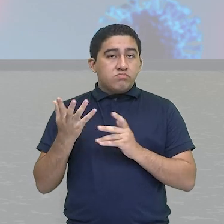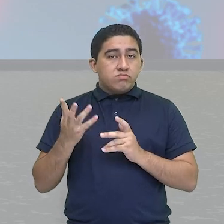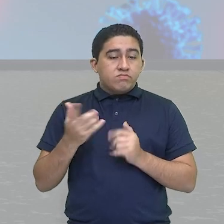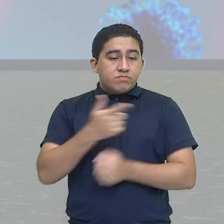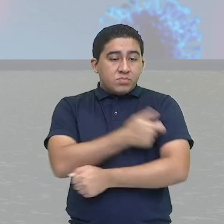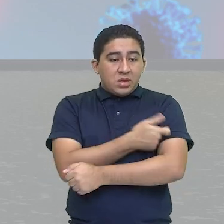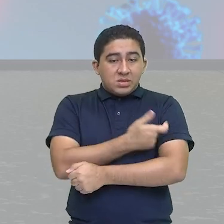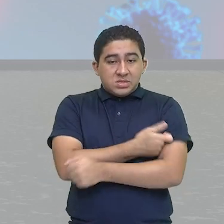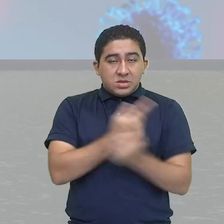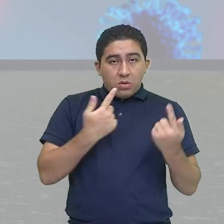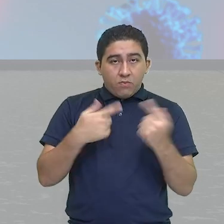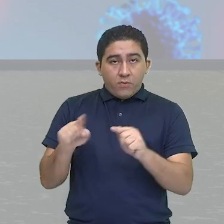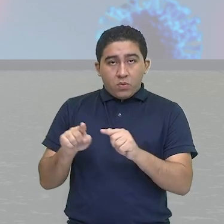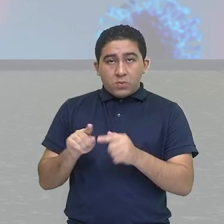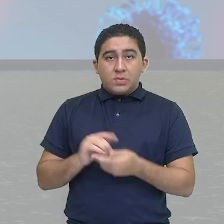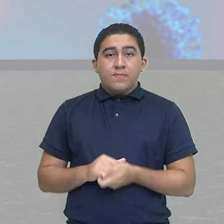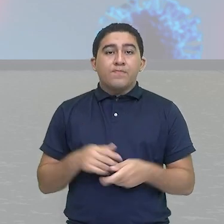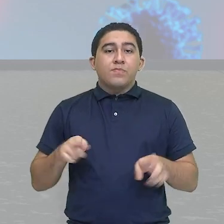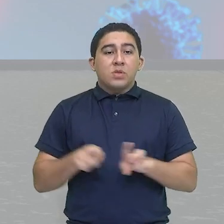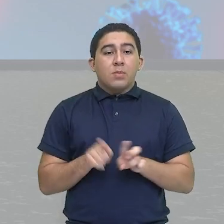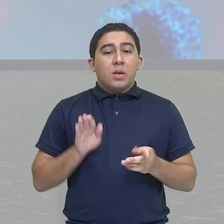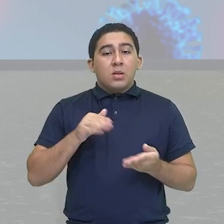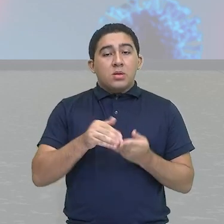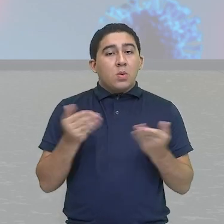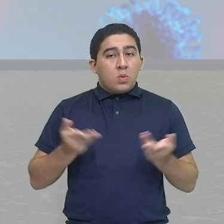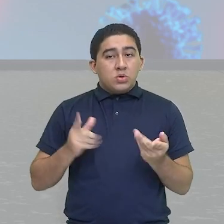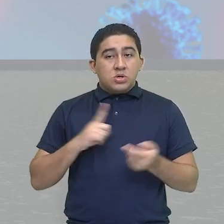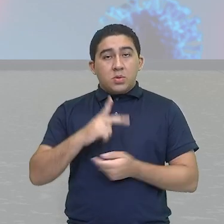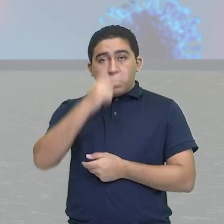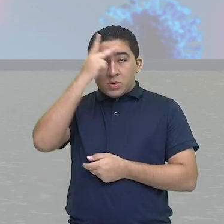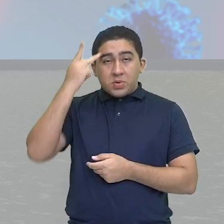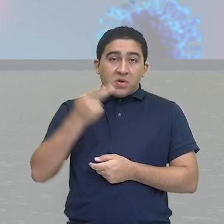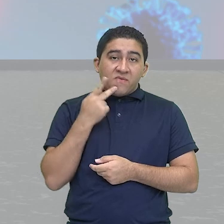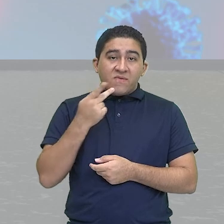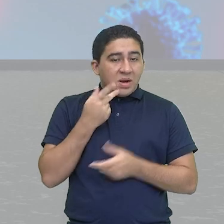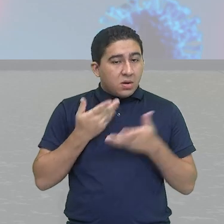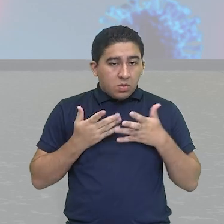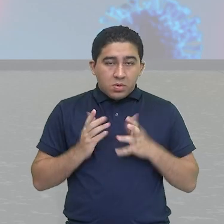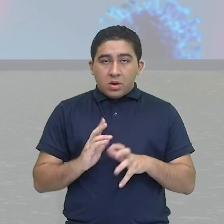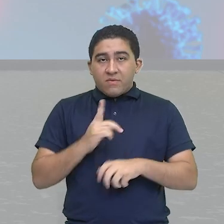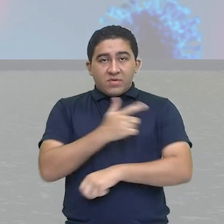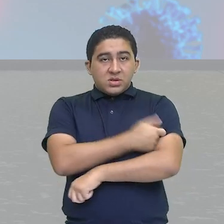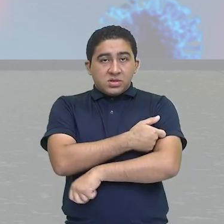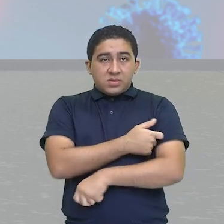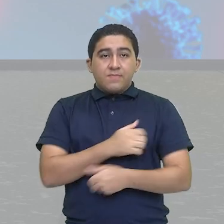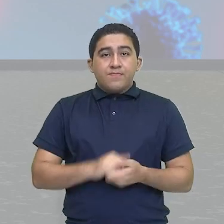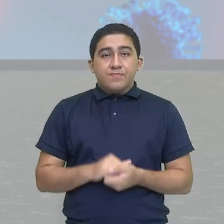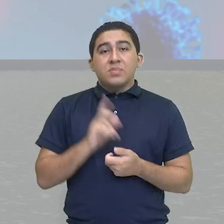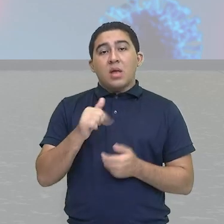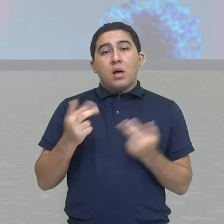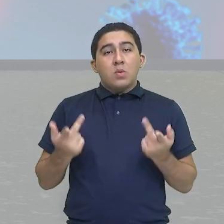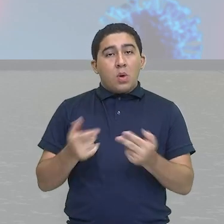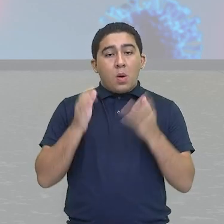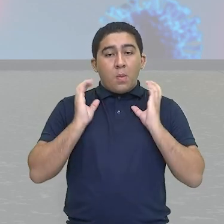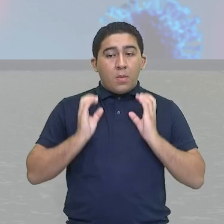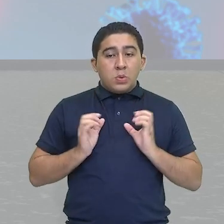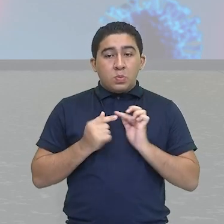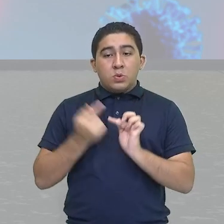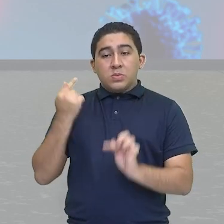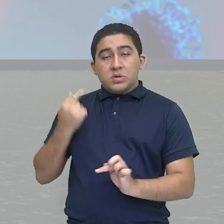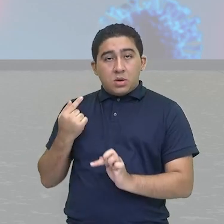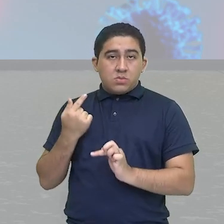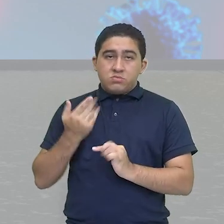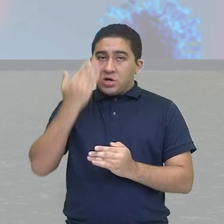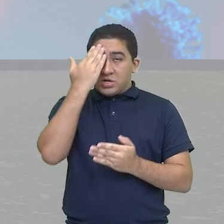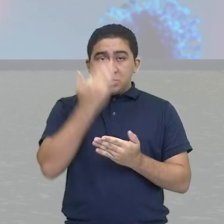sabiam que ainda hoje temos pessoas que dizem que não vão se vacinar, né? seria o mesmo comportamento, não